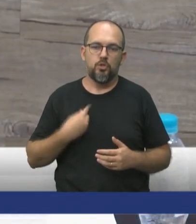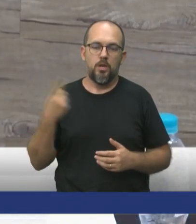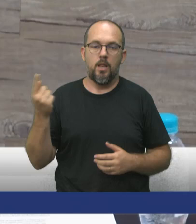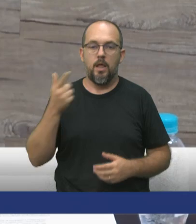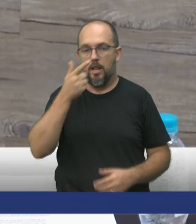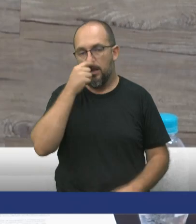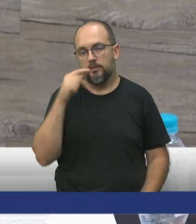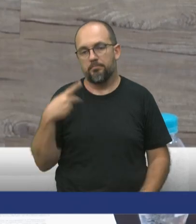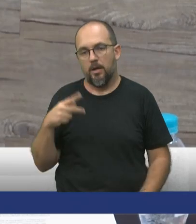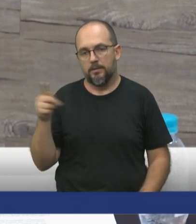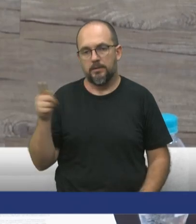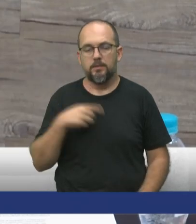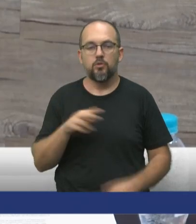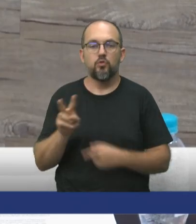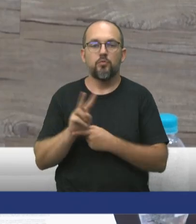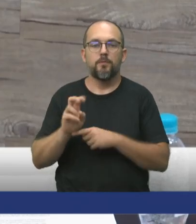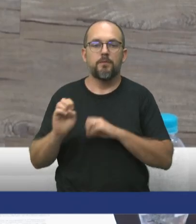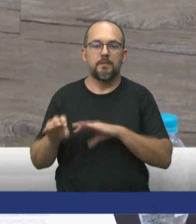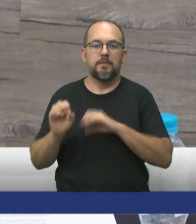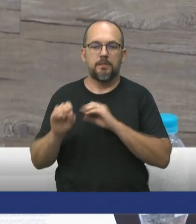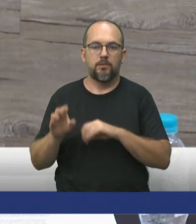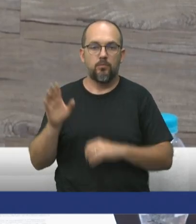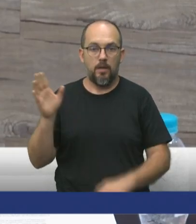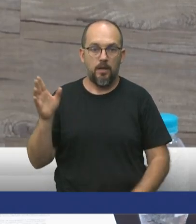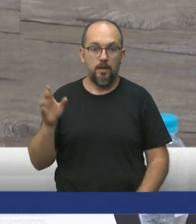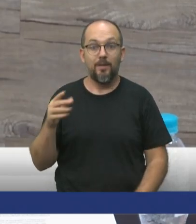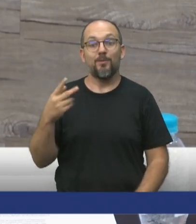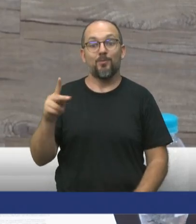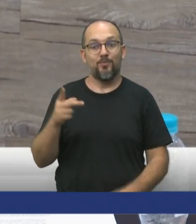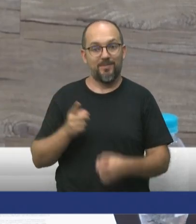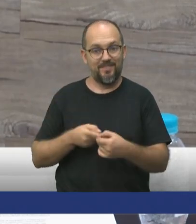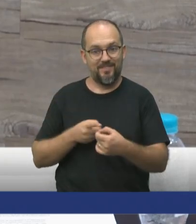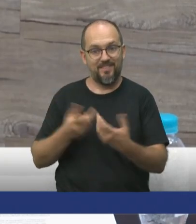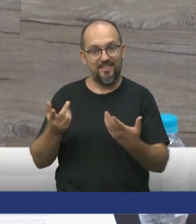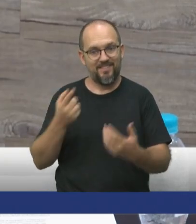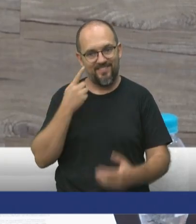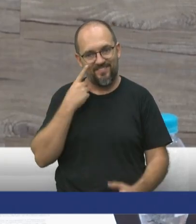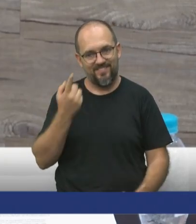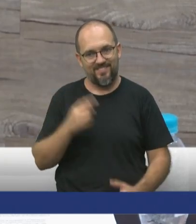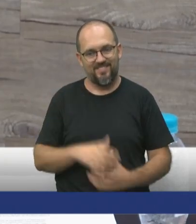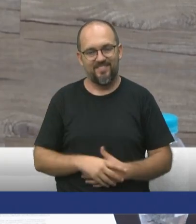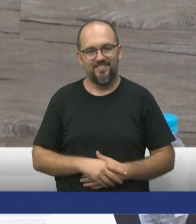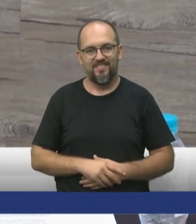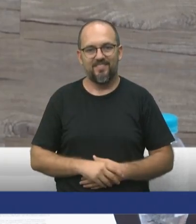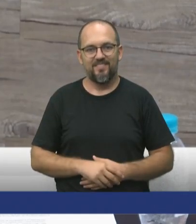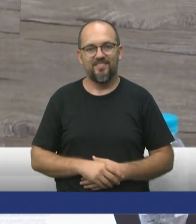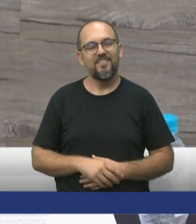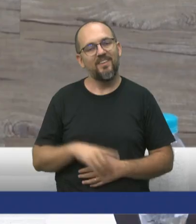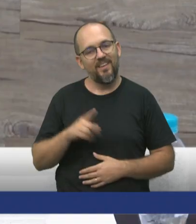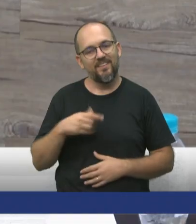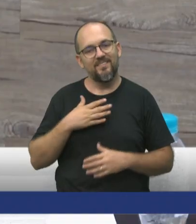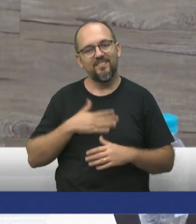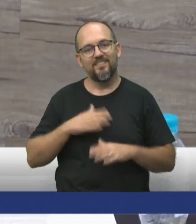Lençóis Paulistas, então a gente tem... Sua cidade? Tá vendo? A gente está em casa.